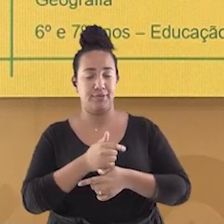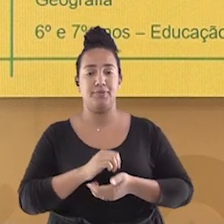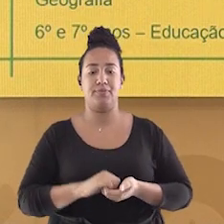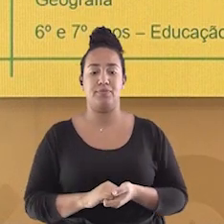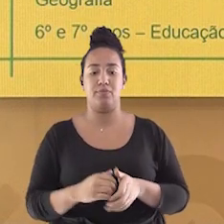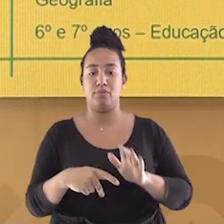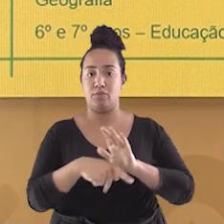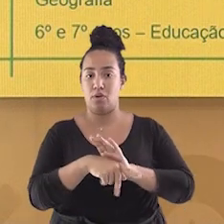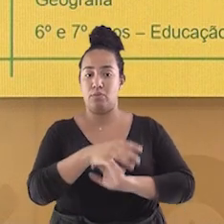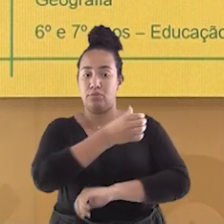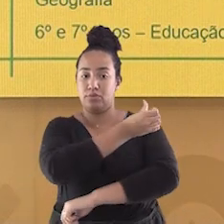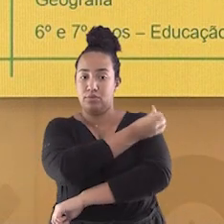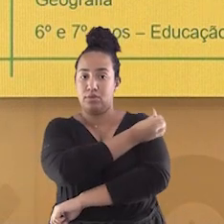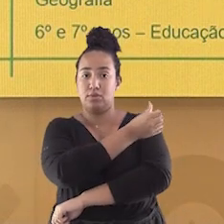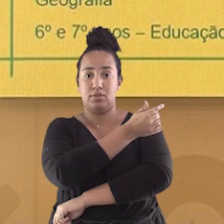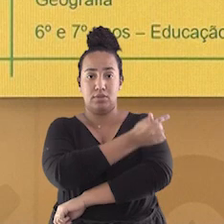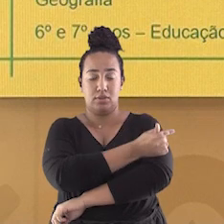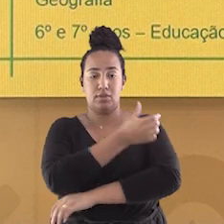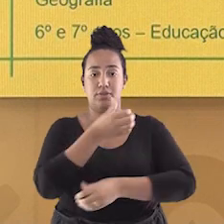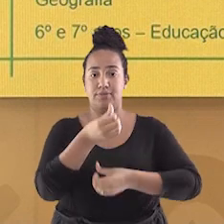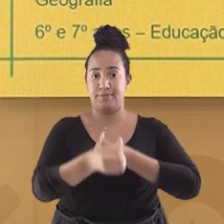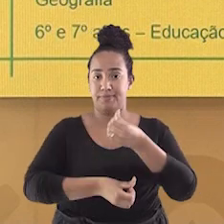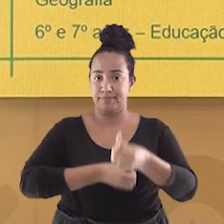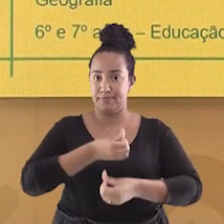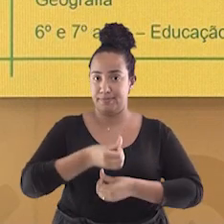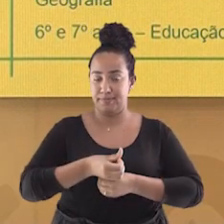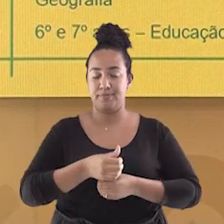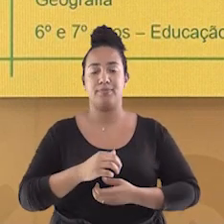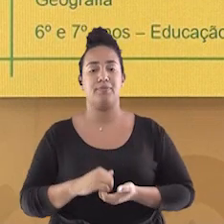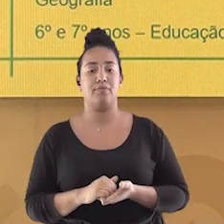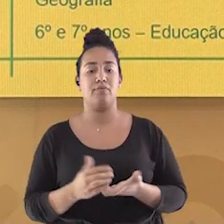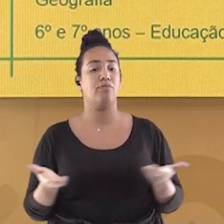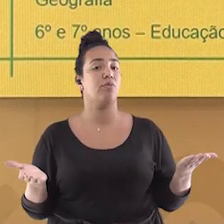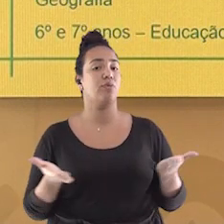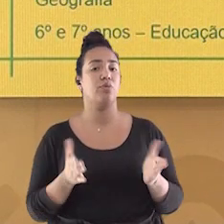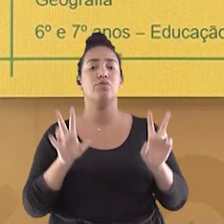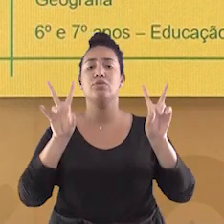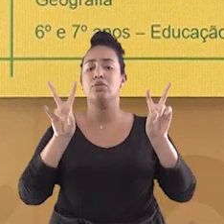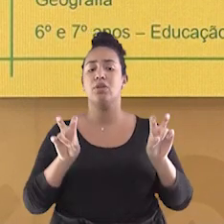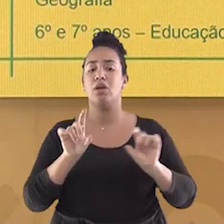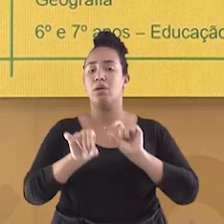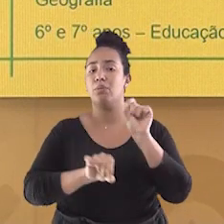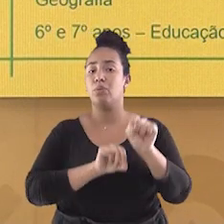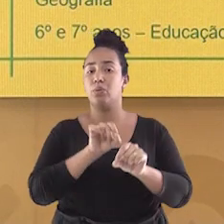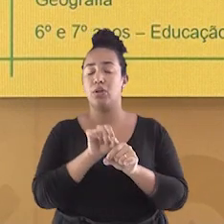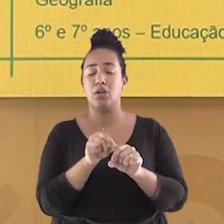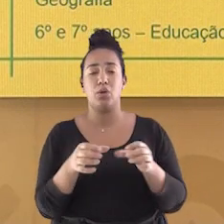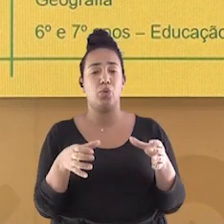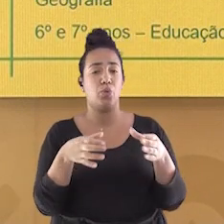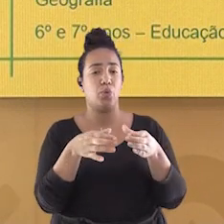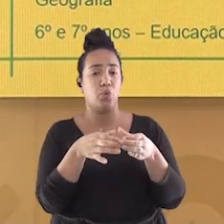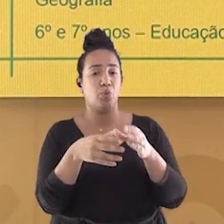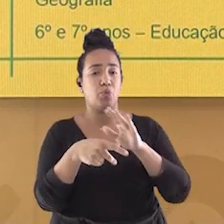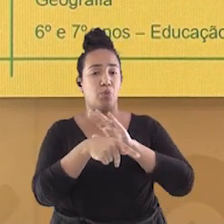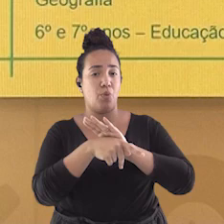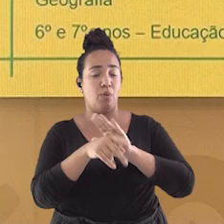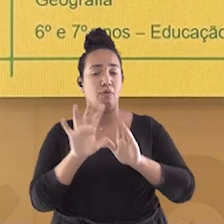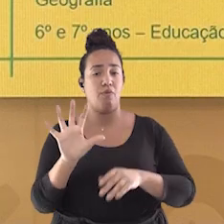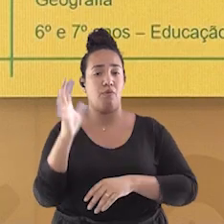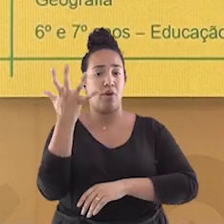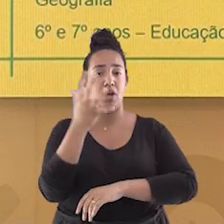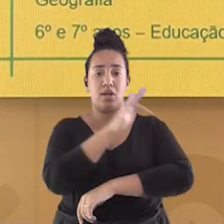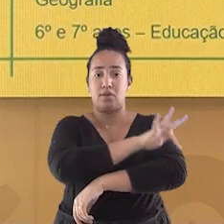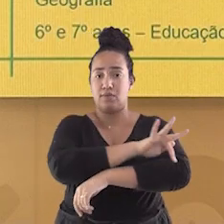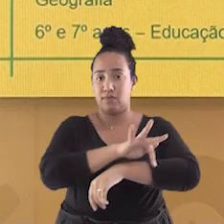Geografia voltada para o 6º e 7º ano da EJA. Hoje vamos falar sobre um conjunto de fenômenos físicos